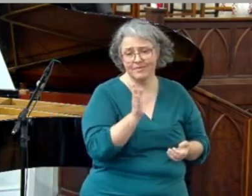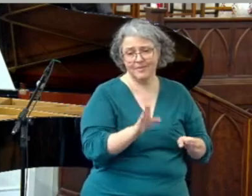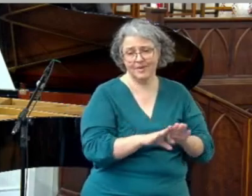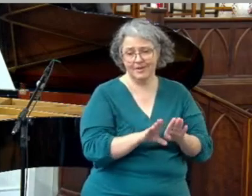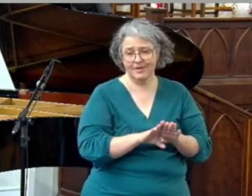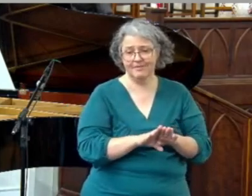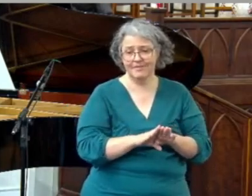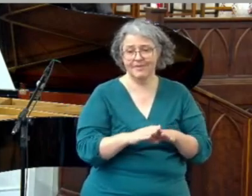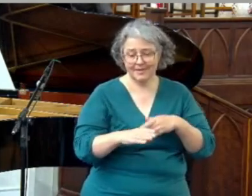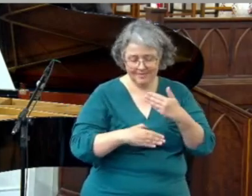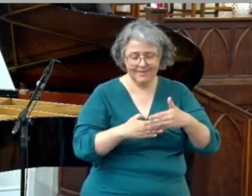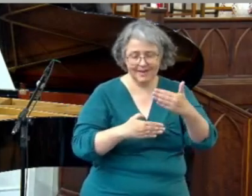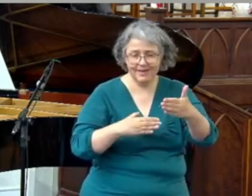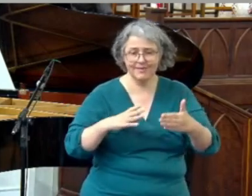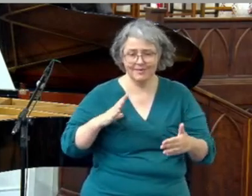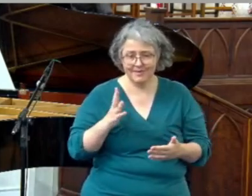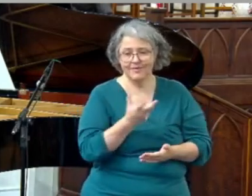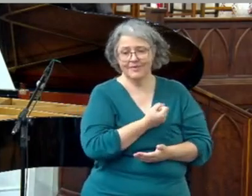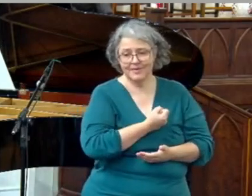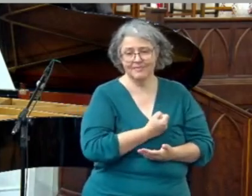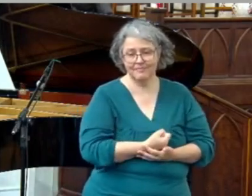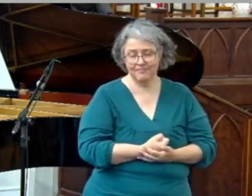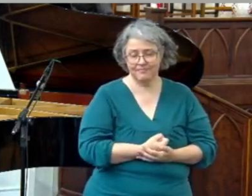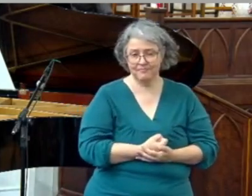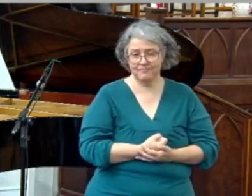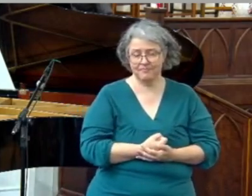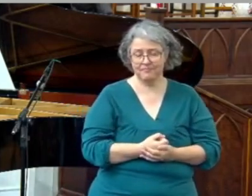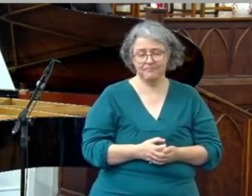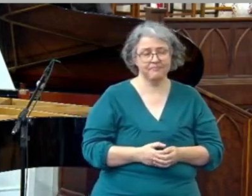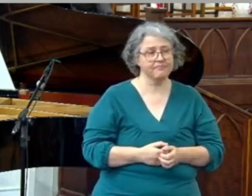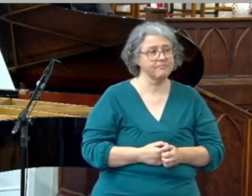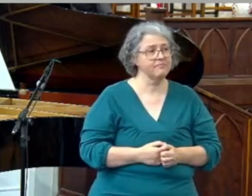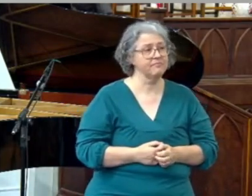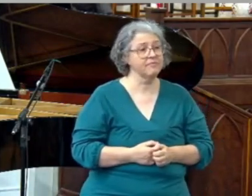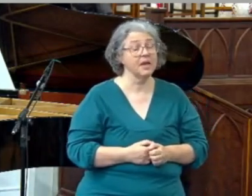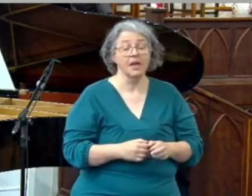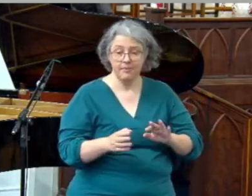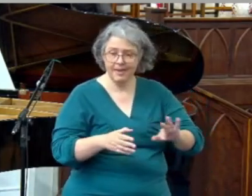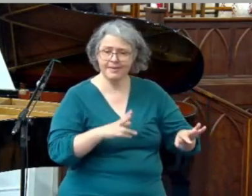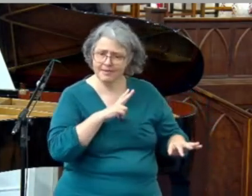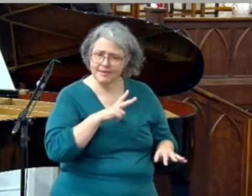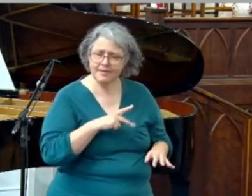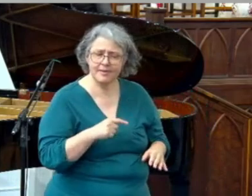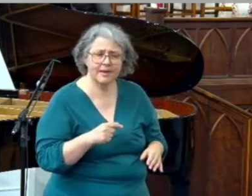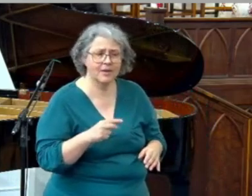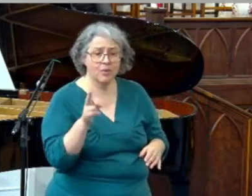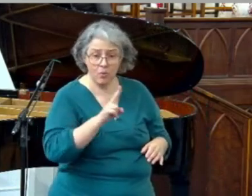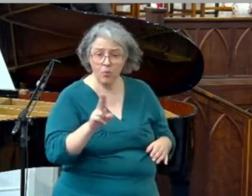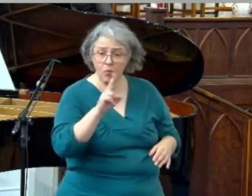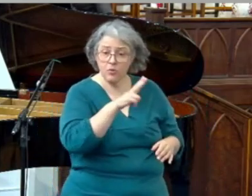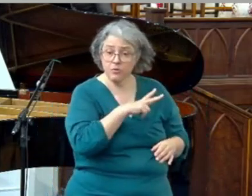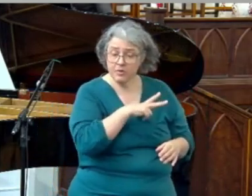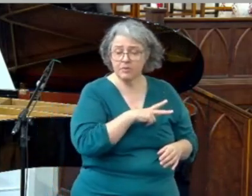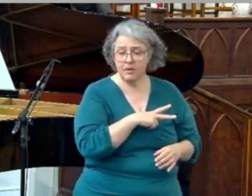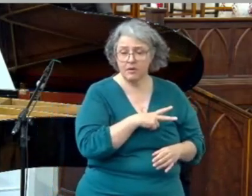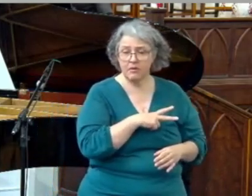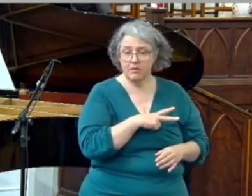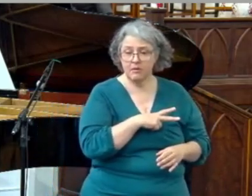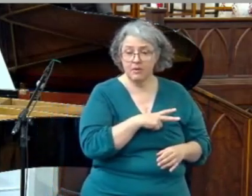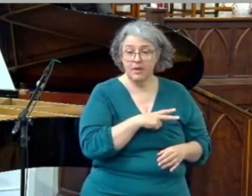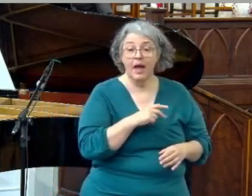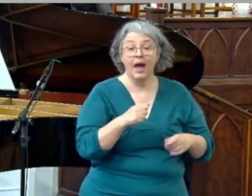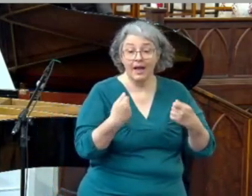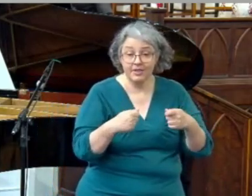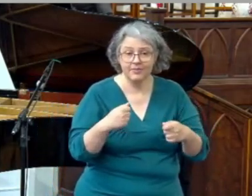nos ensina a julgar sabiamente, a ter um bom senso, prudência, sabedoria de saber quando parar e